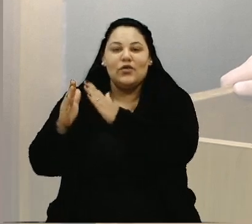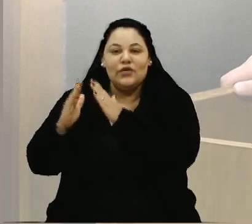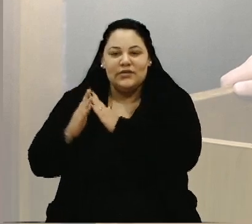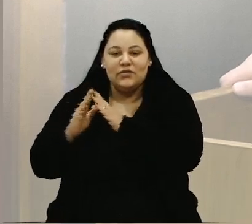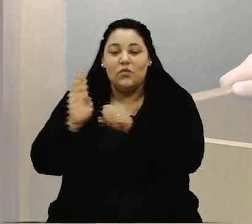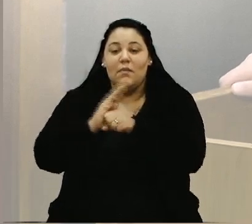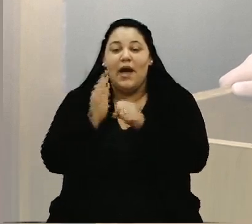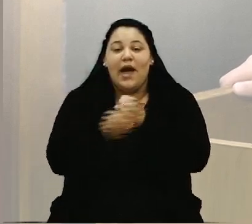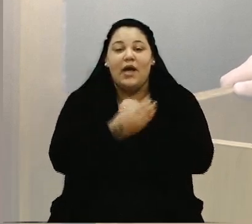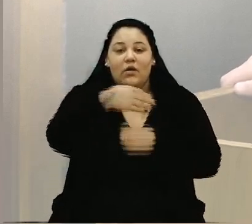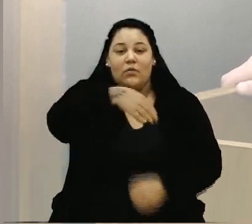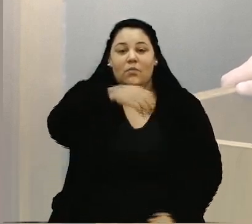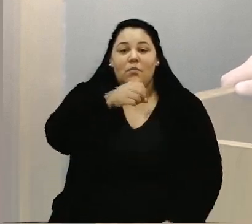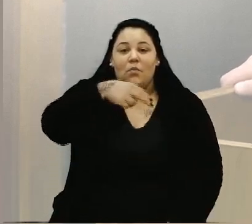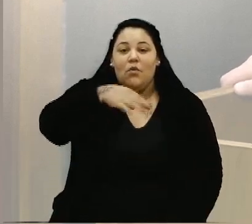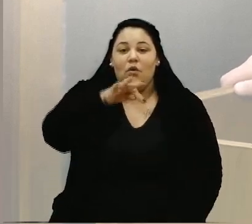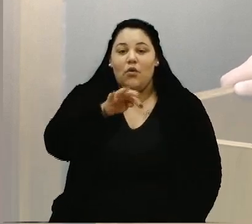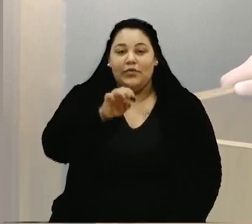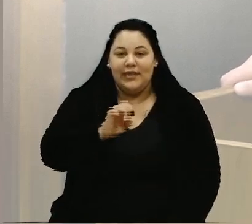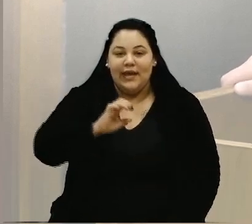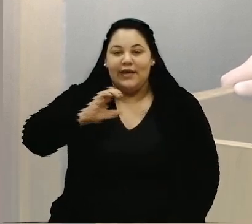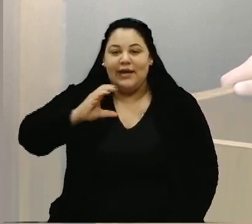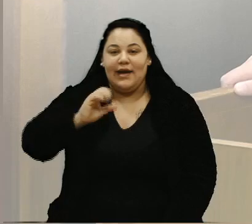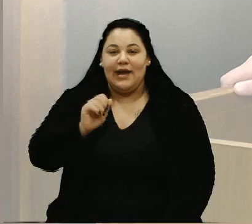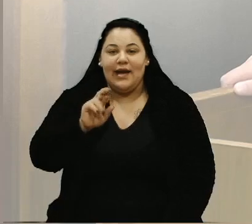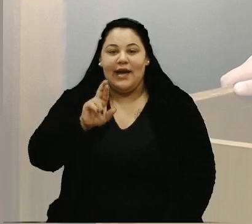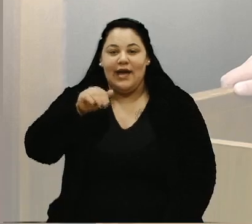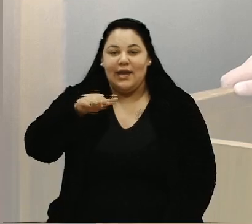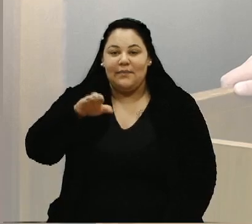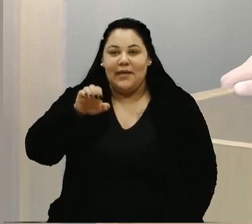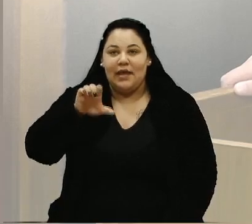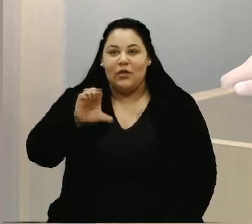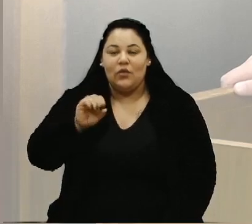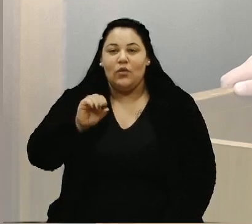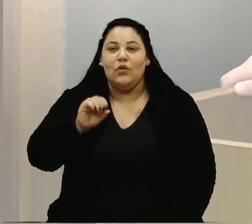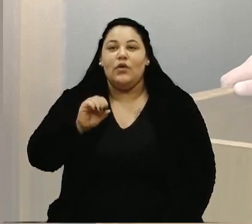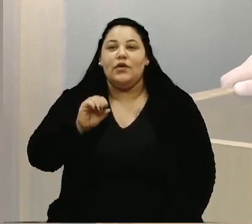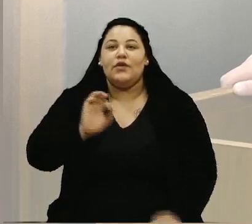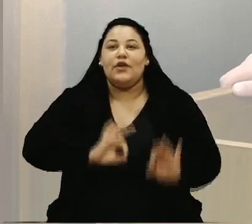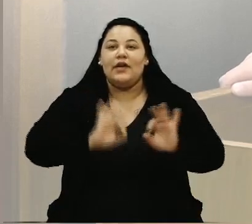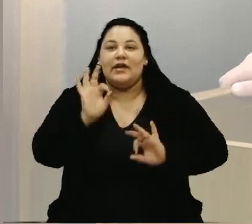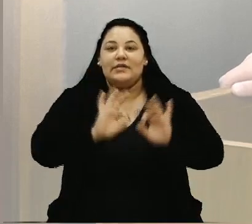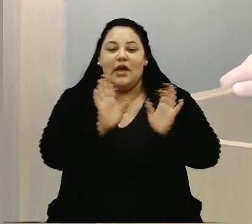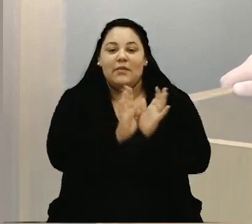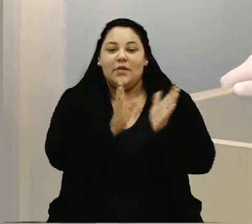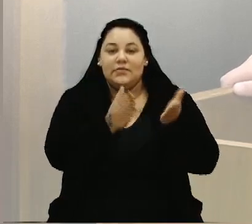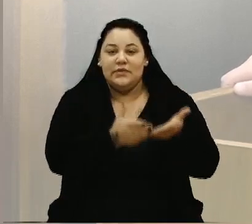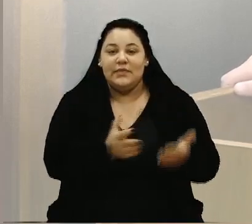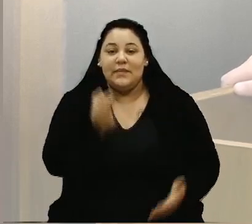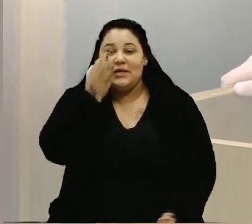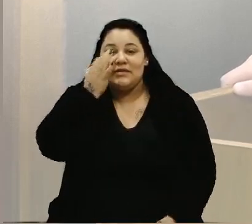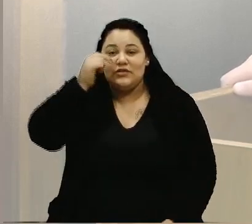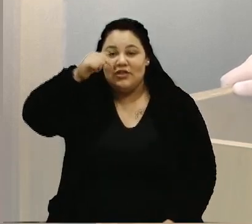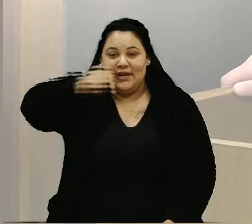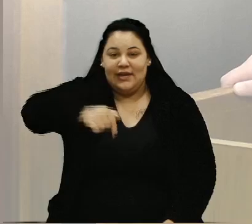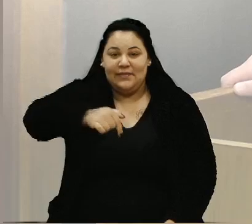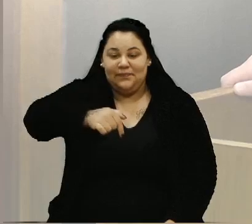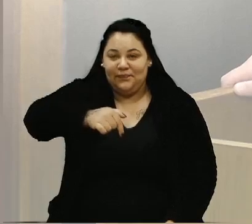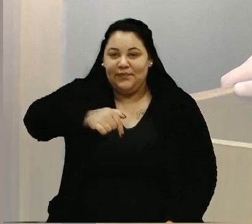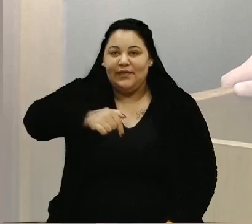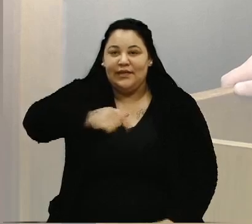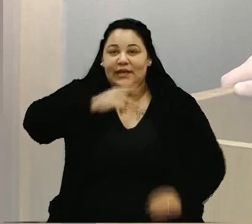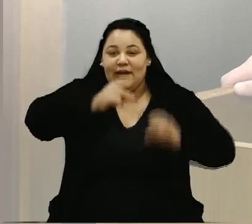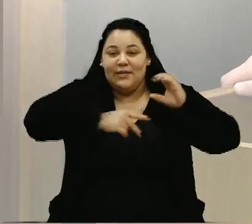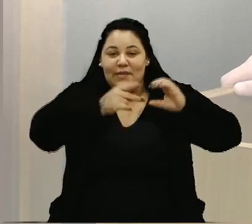Carmelo que montaram uma comissão para estar aqui na Câmara de Vereadores hoje para